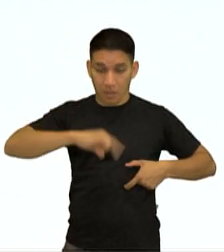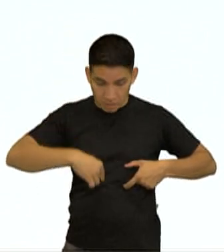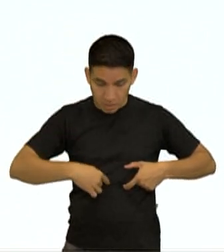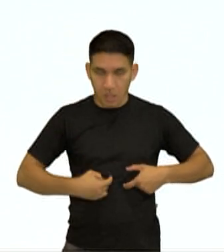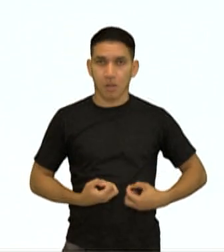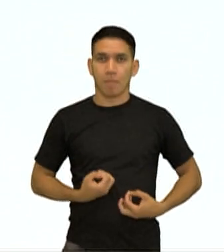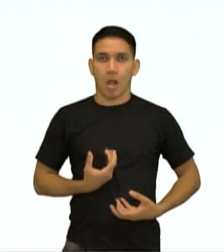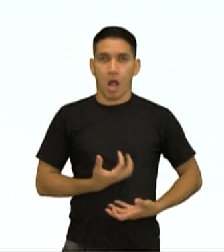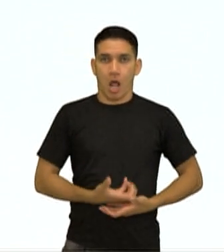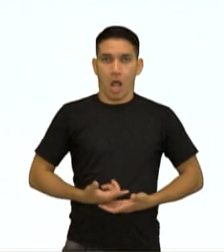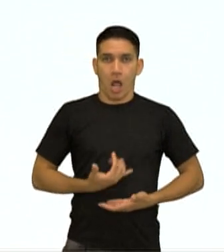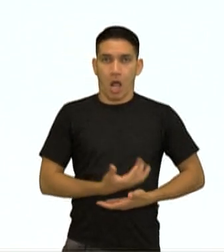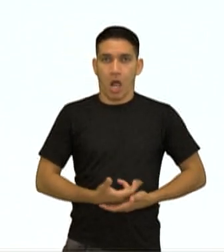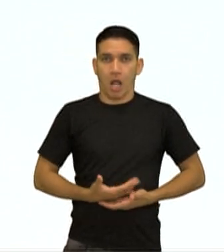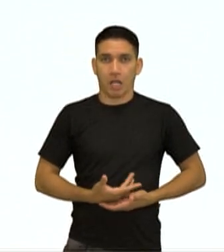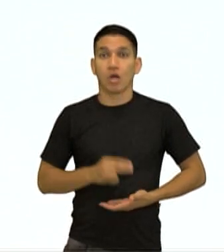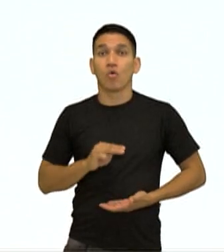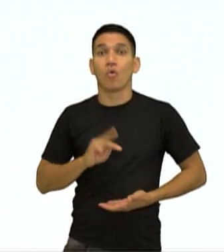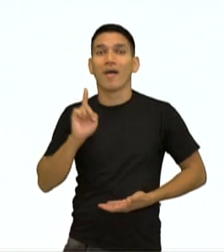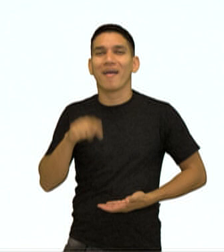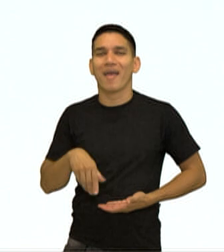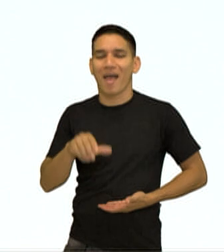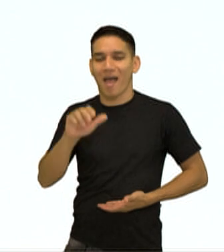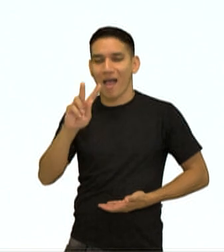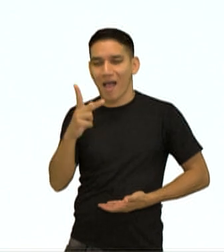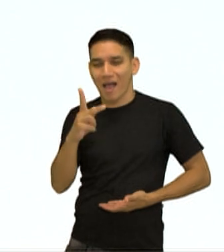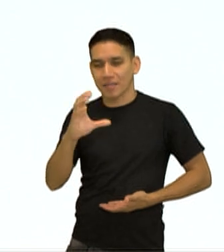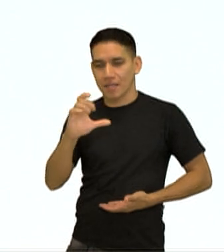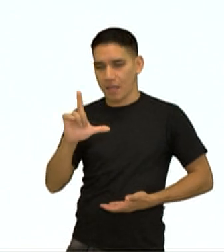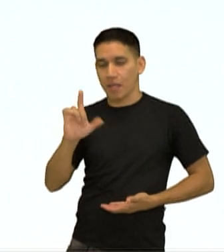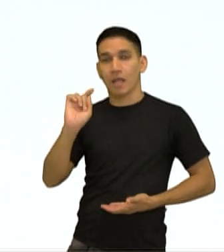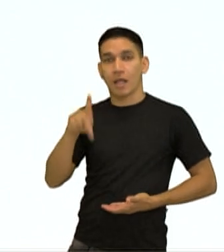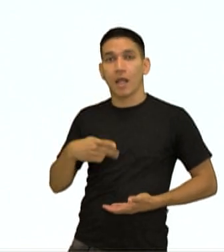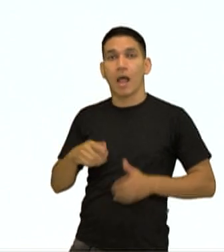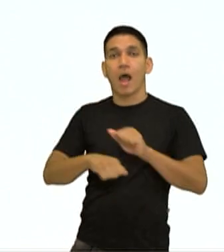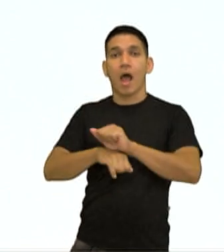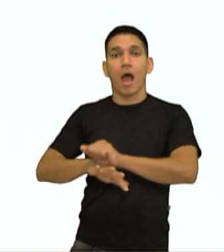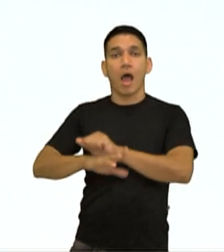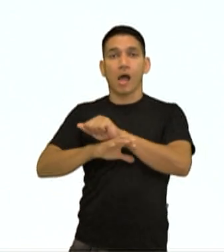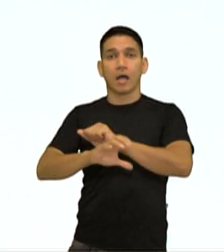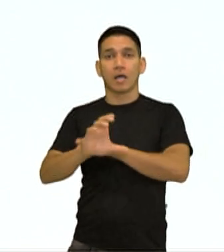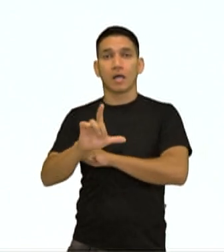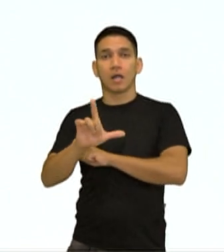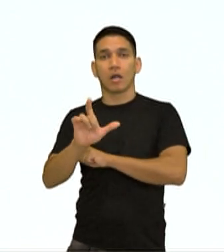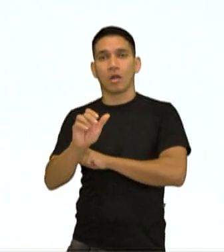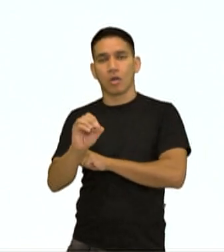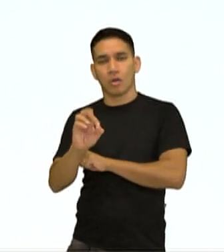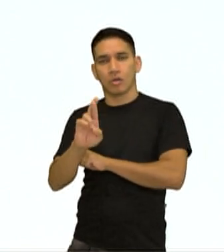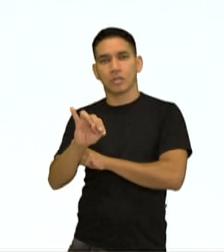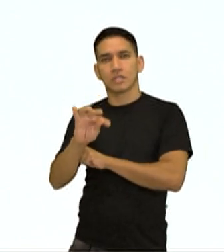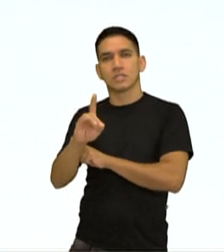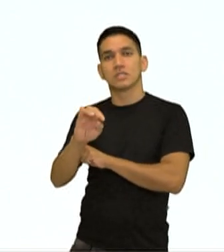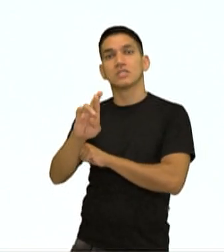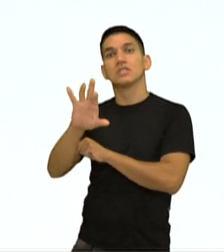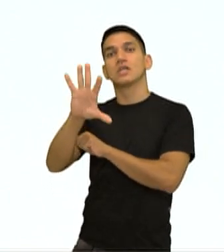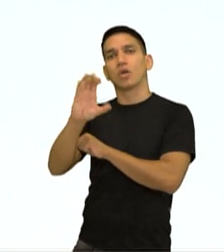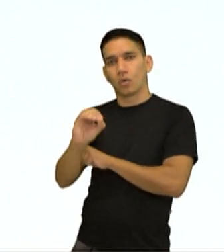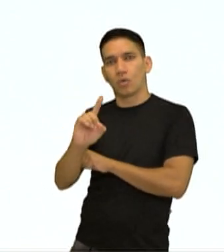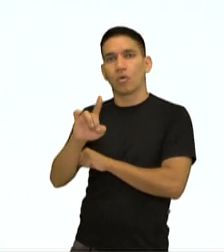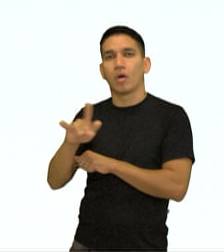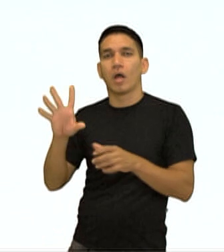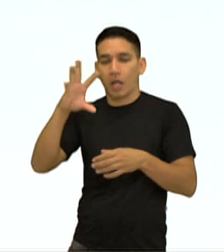suco gástrico é o HCl, que é o ácido clorídrico. E a concentração que ele está lá dentro do nosso organismo é